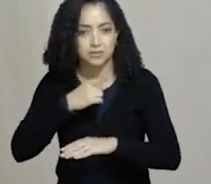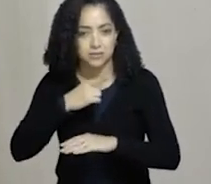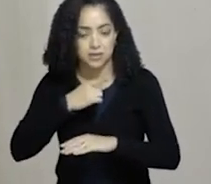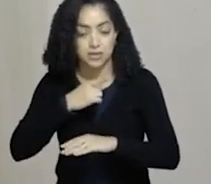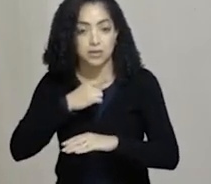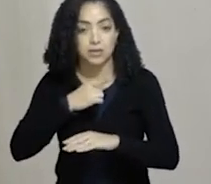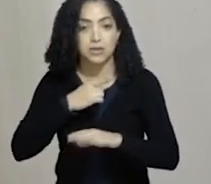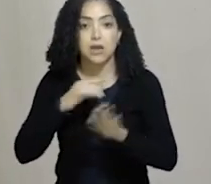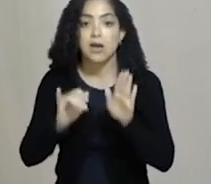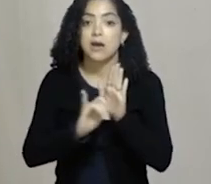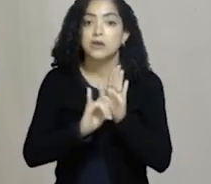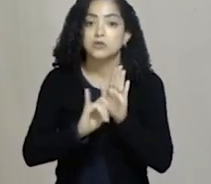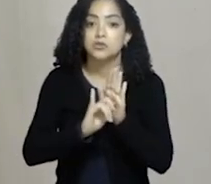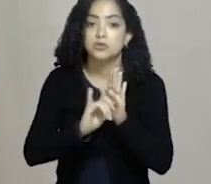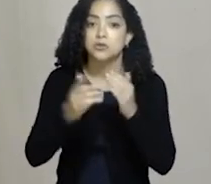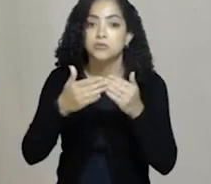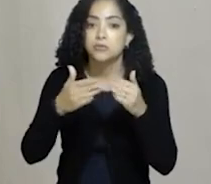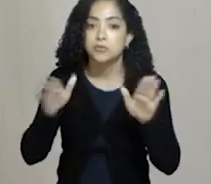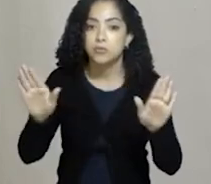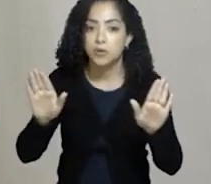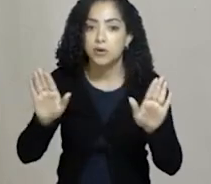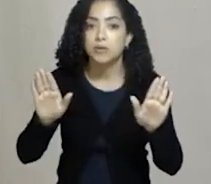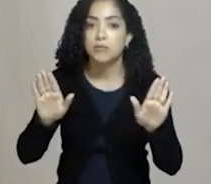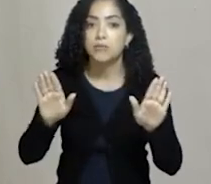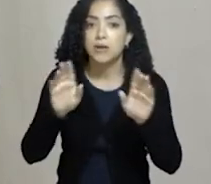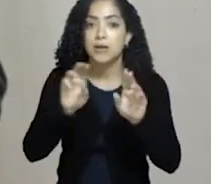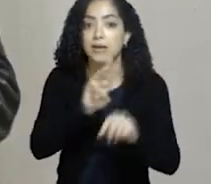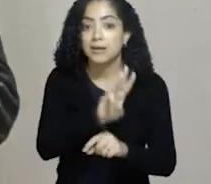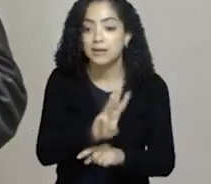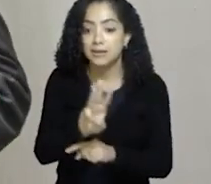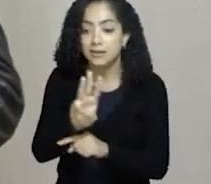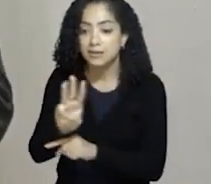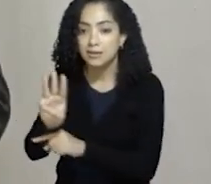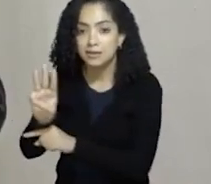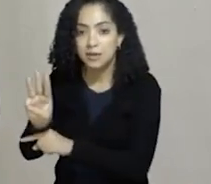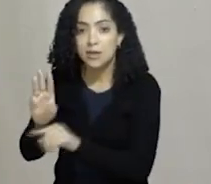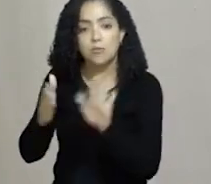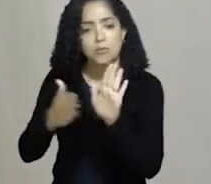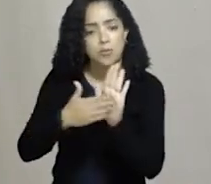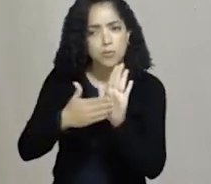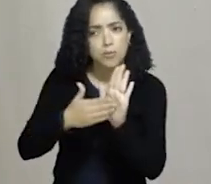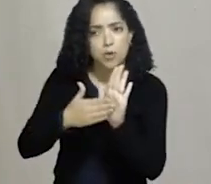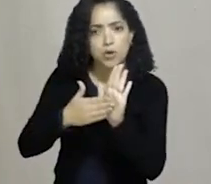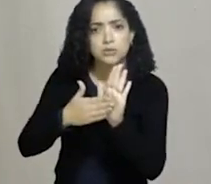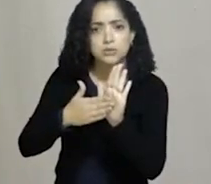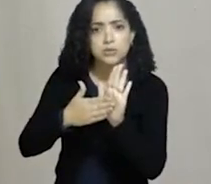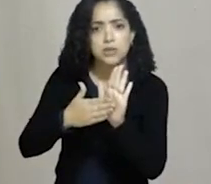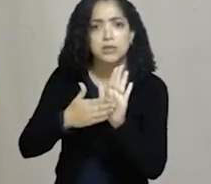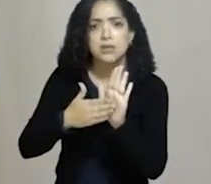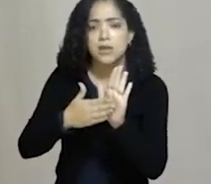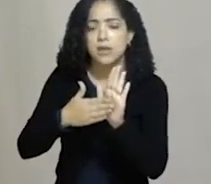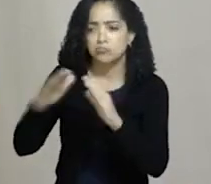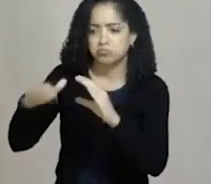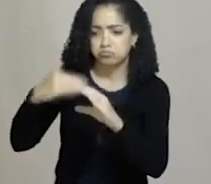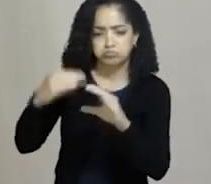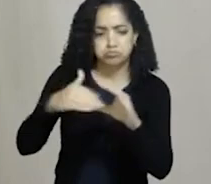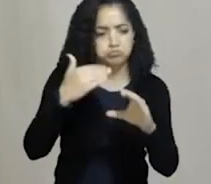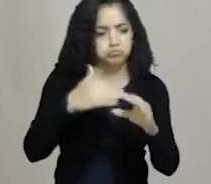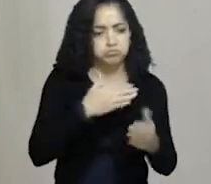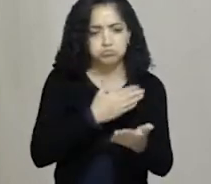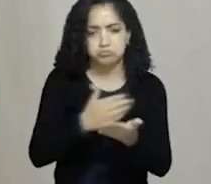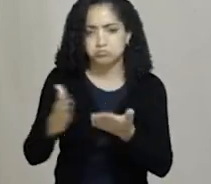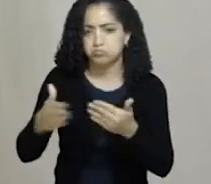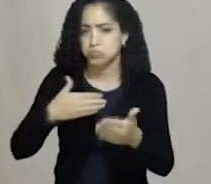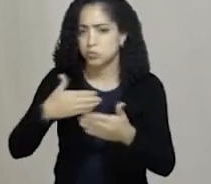edital no nosso site para receber propostas de todo o estado de qualquer área de instituições